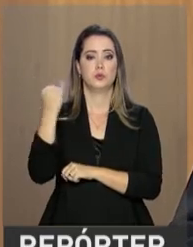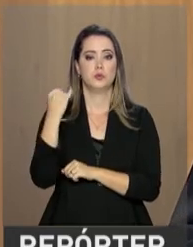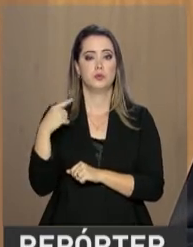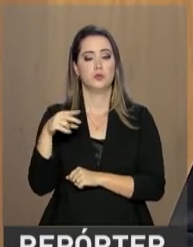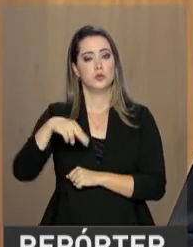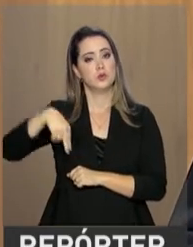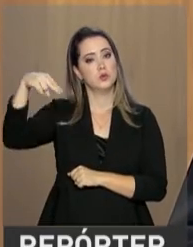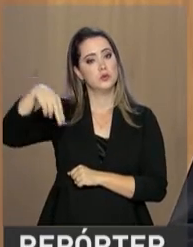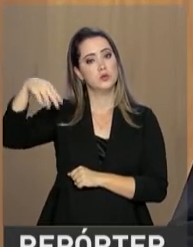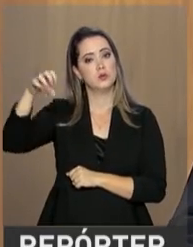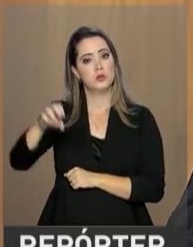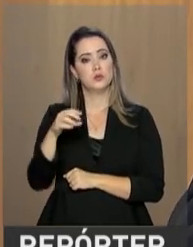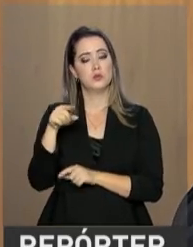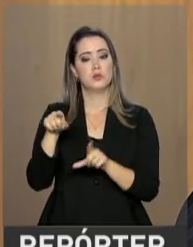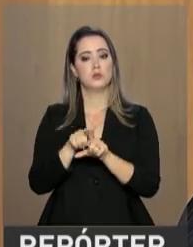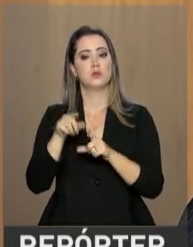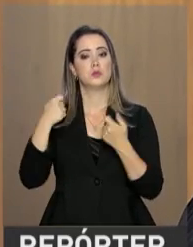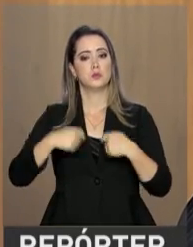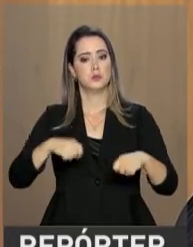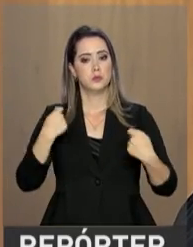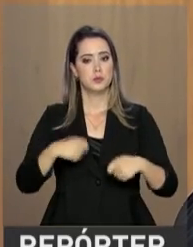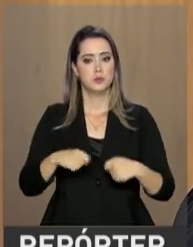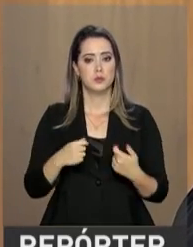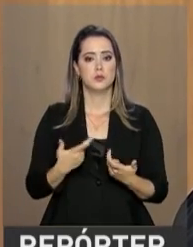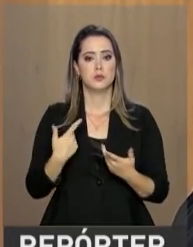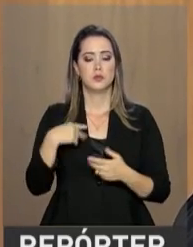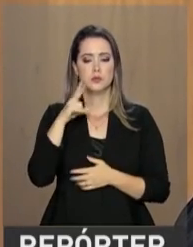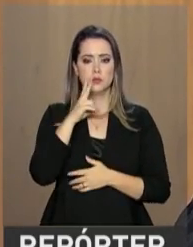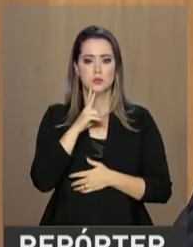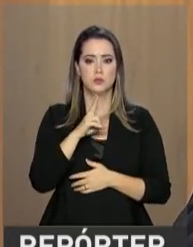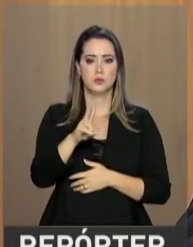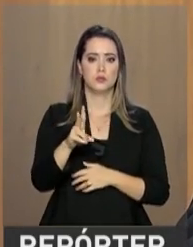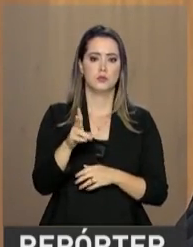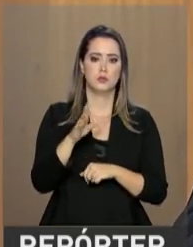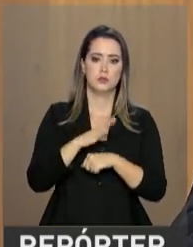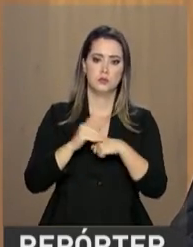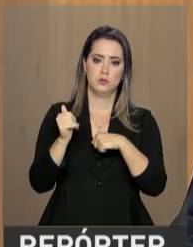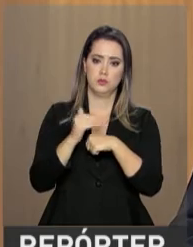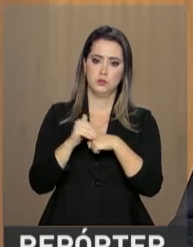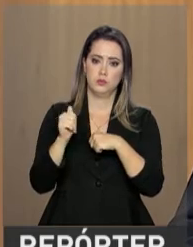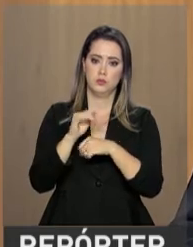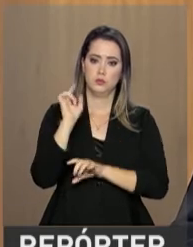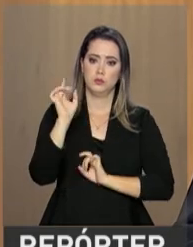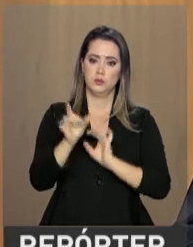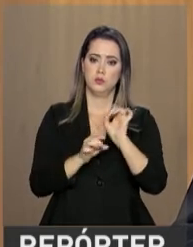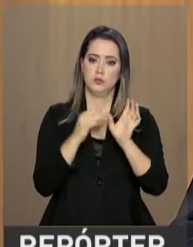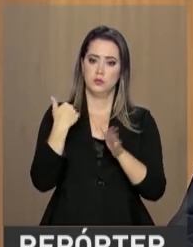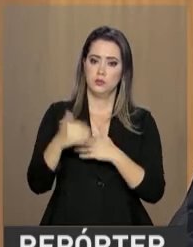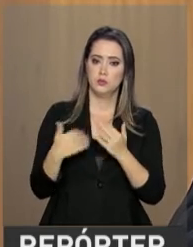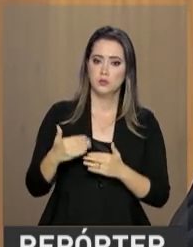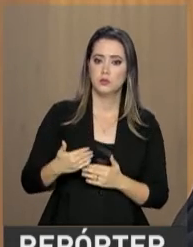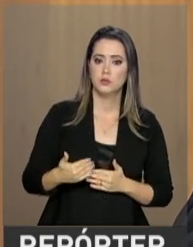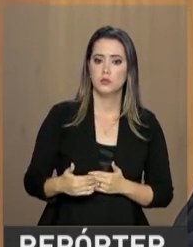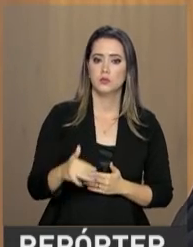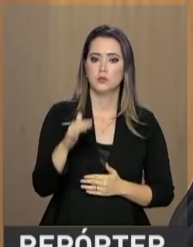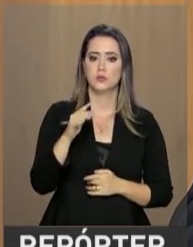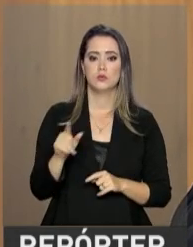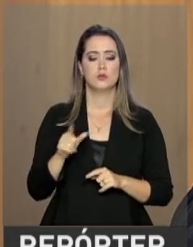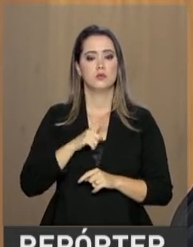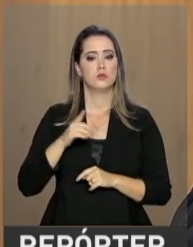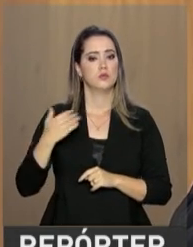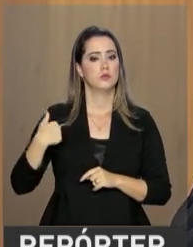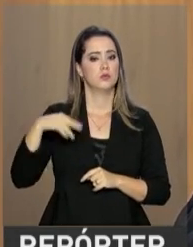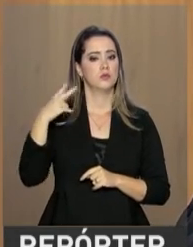norte e nordeste certamente precisam ser olhadas com carinho é especialmente no desenvolvimento e ter